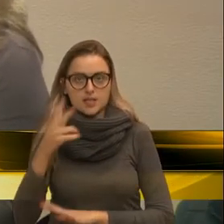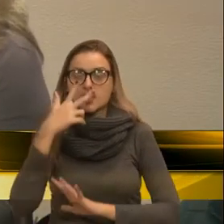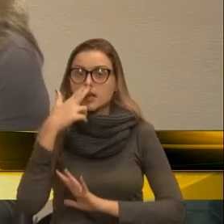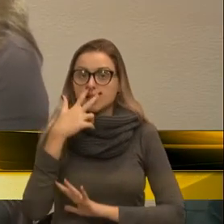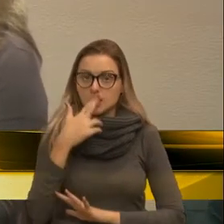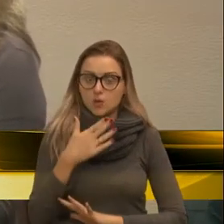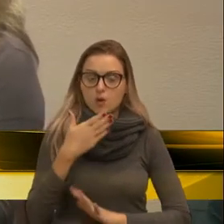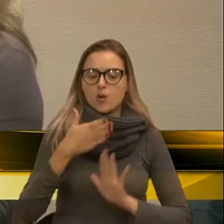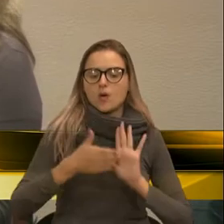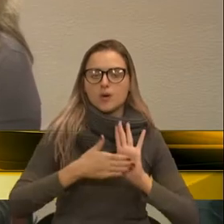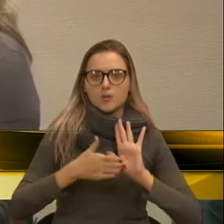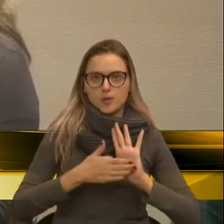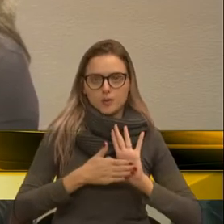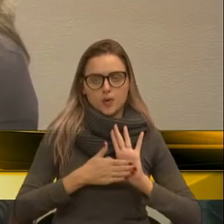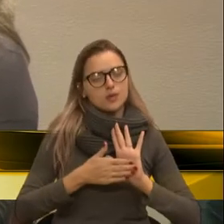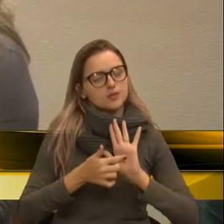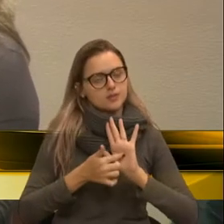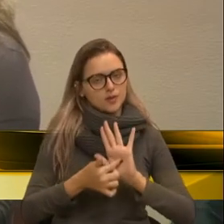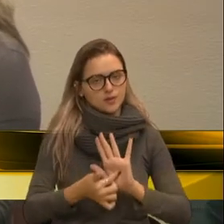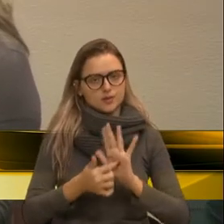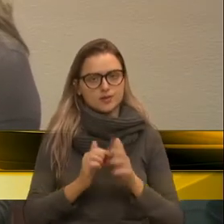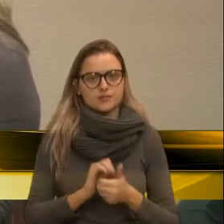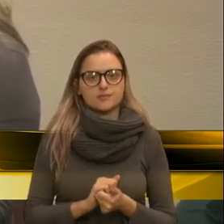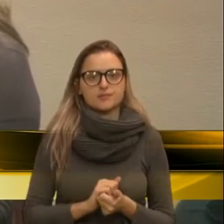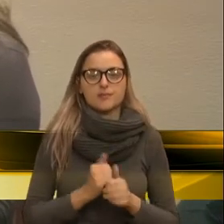presente proposição busca,